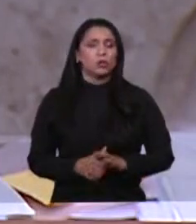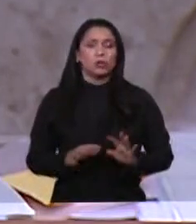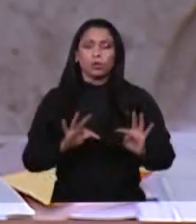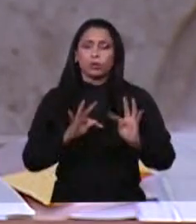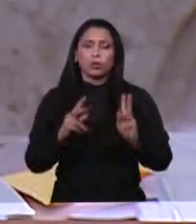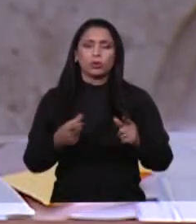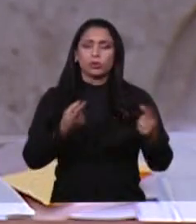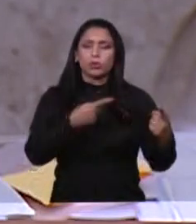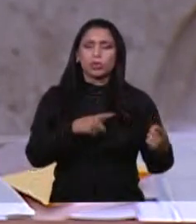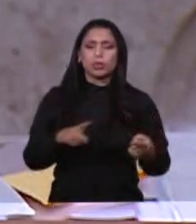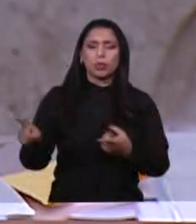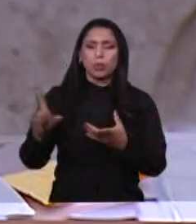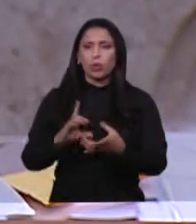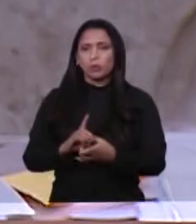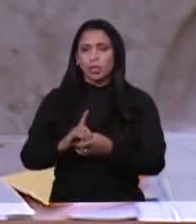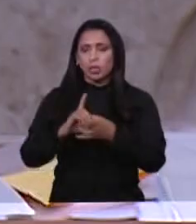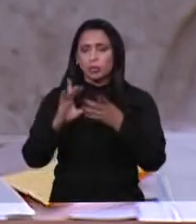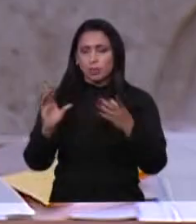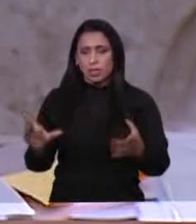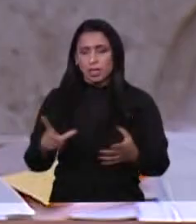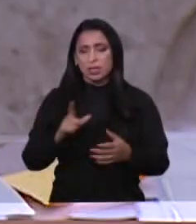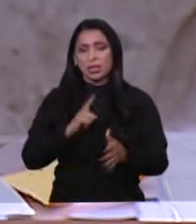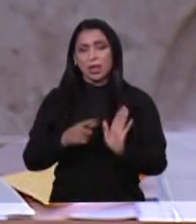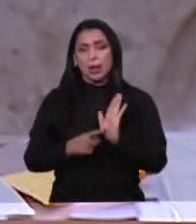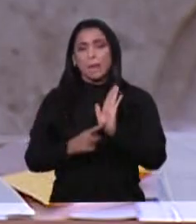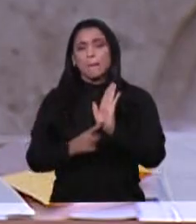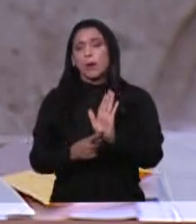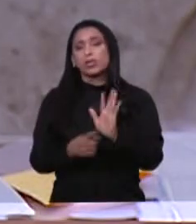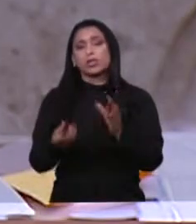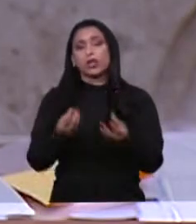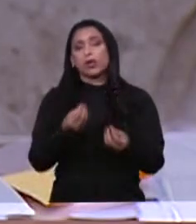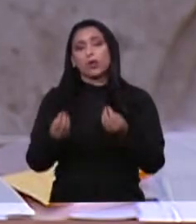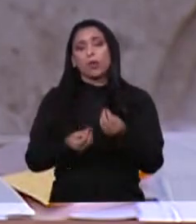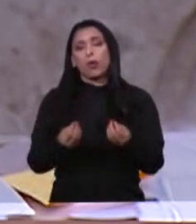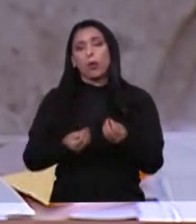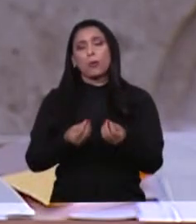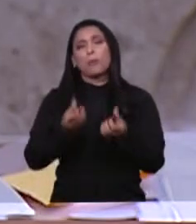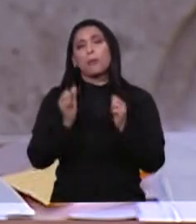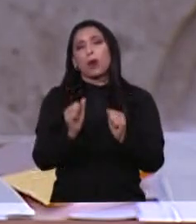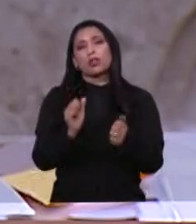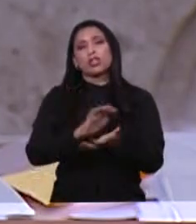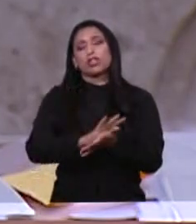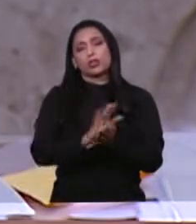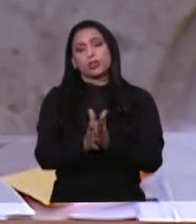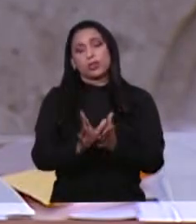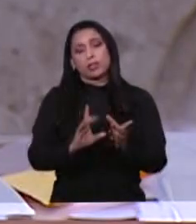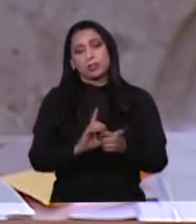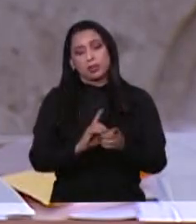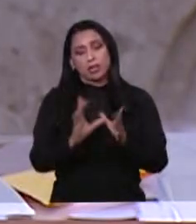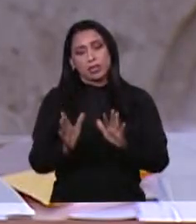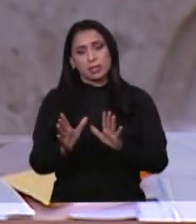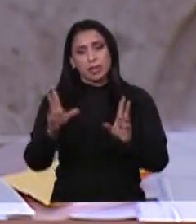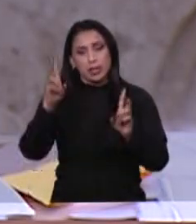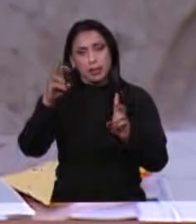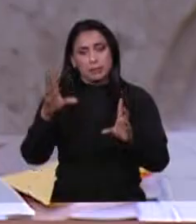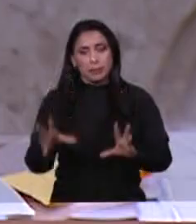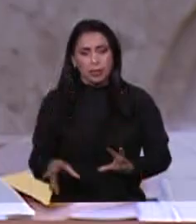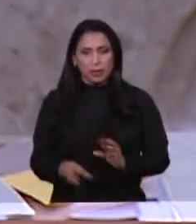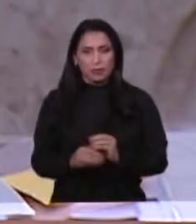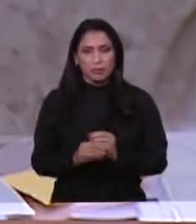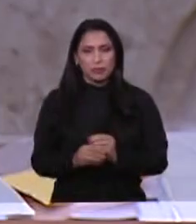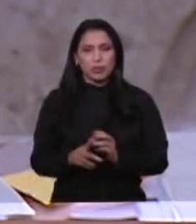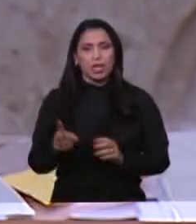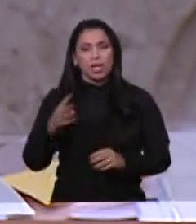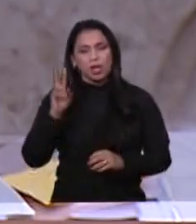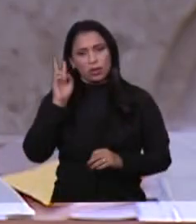os quais ela seria aniquilada", fecho aspas. E eu lembro aqui especificamente, mas